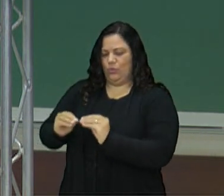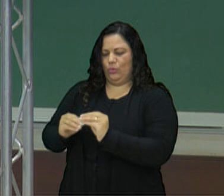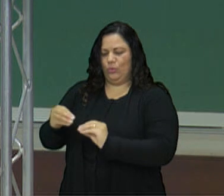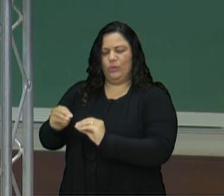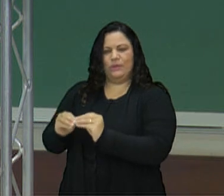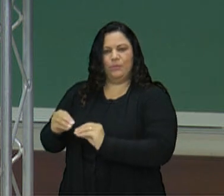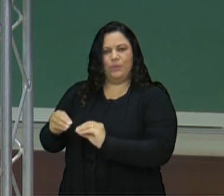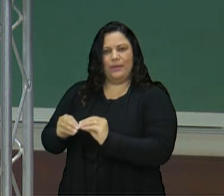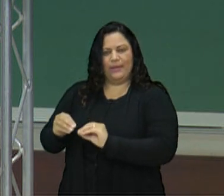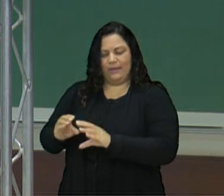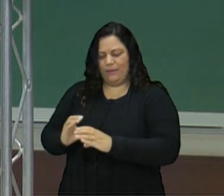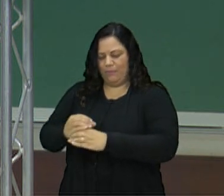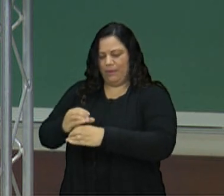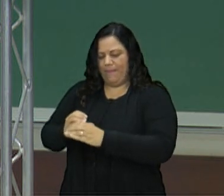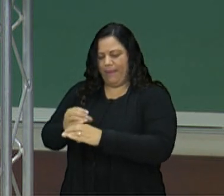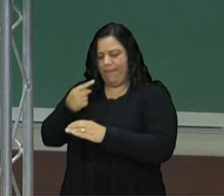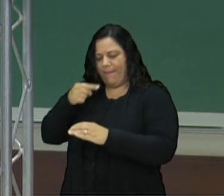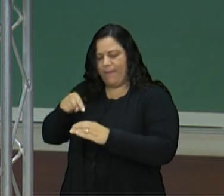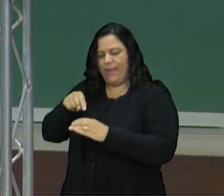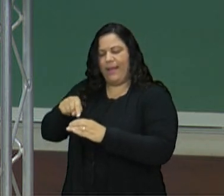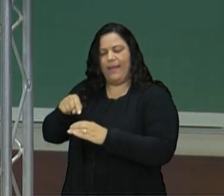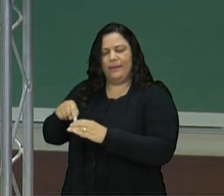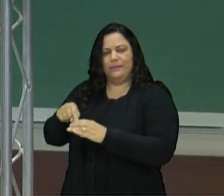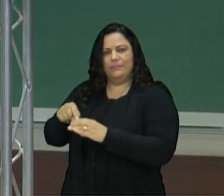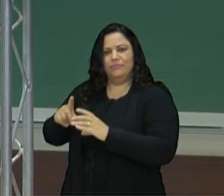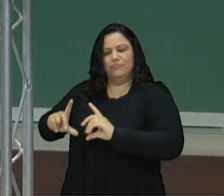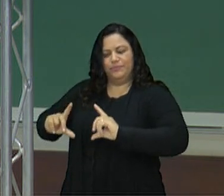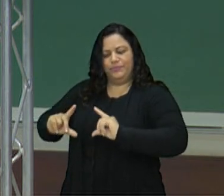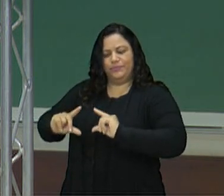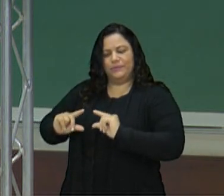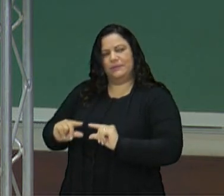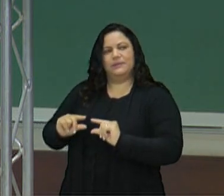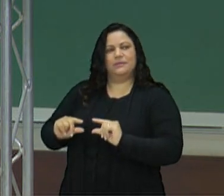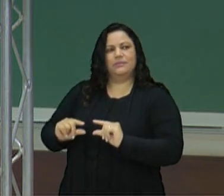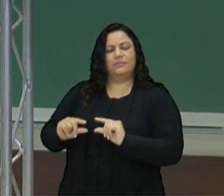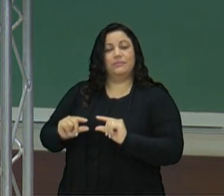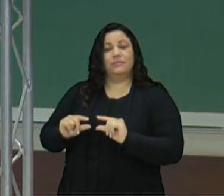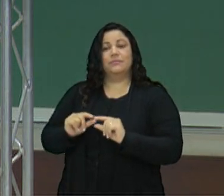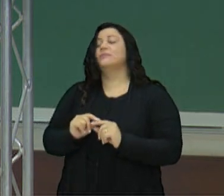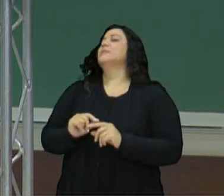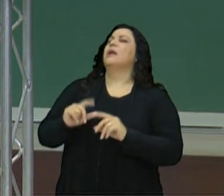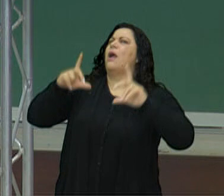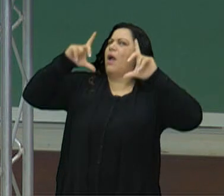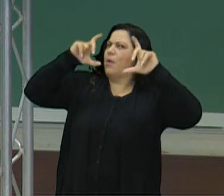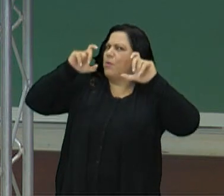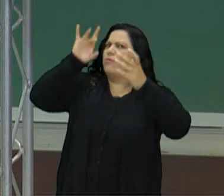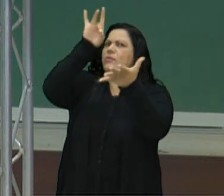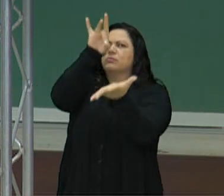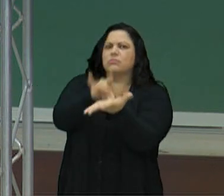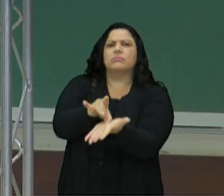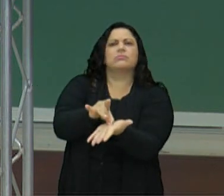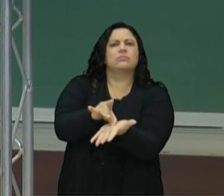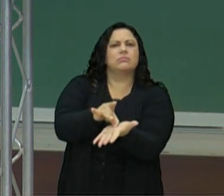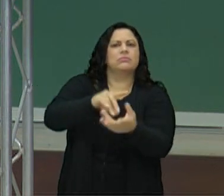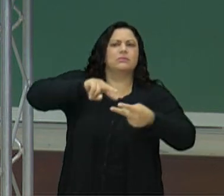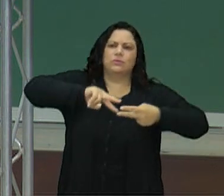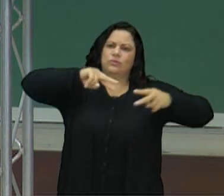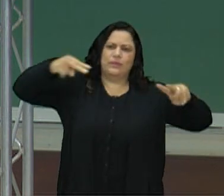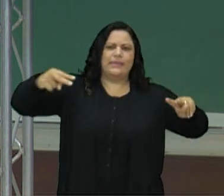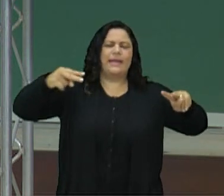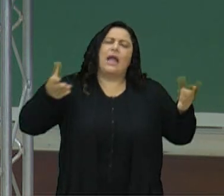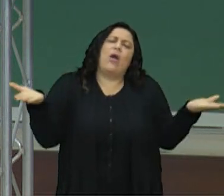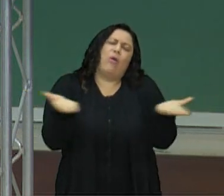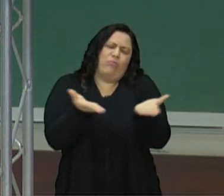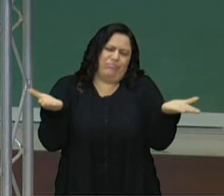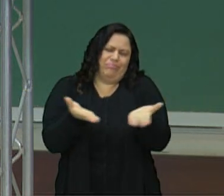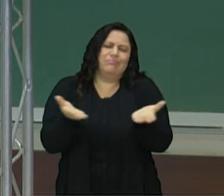Isso aqui vai girando, vai indo lá para o fundo, tá vendo que vai diminuindo? Então isso aqui é uma imagem real de um DNA. As técnicas hoje são melhores,